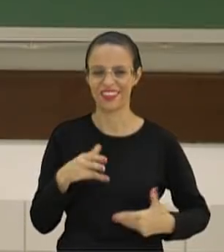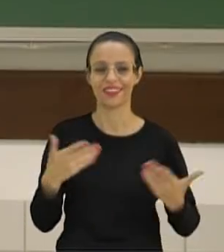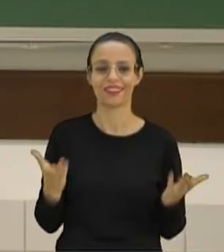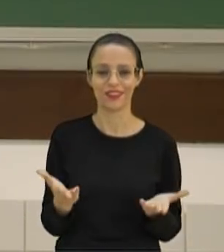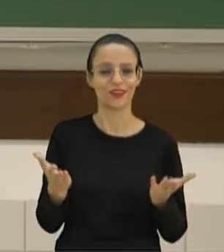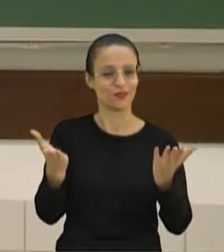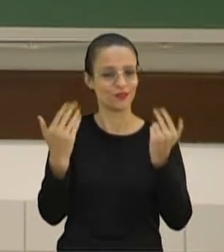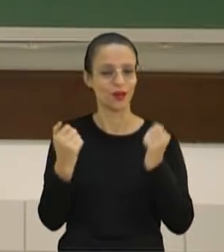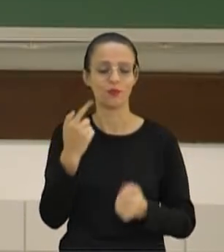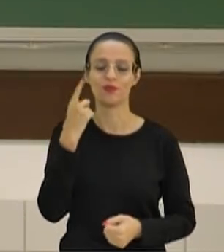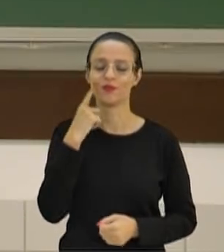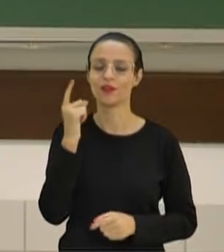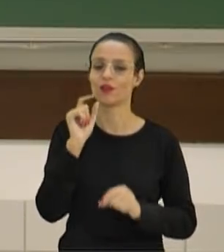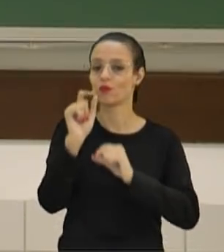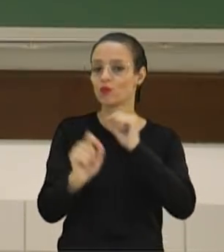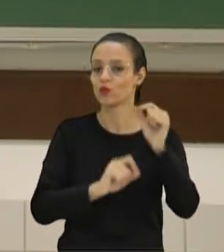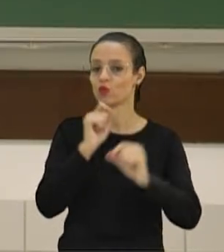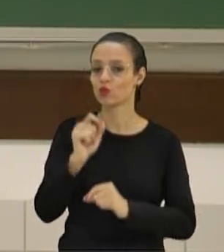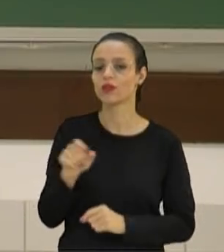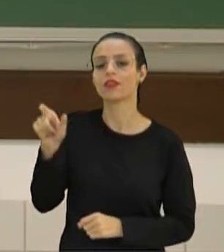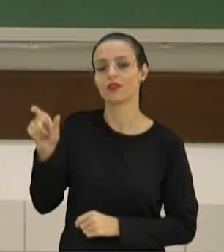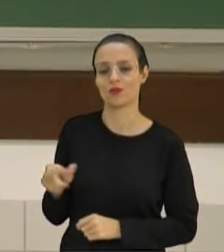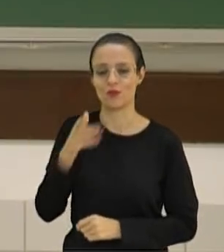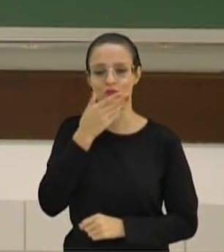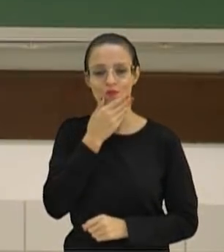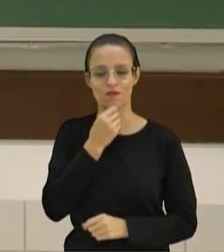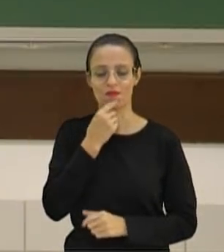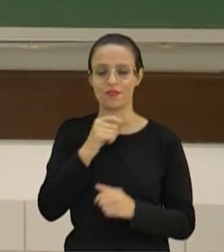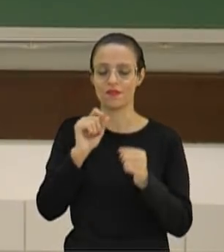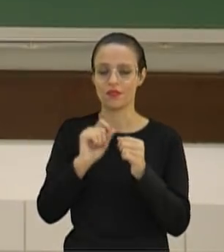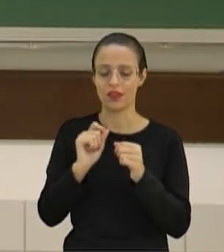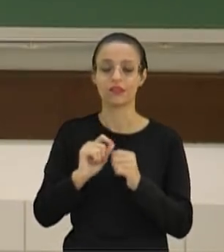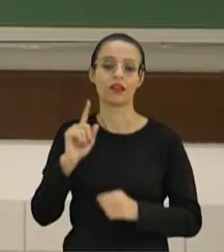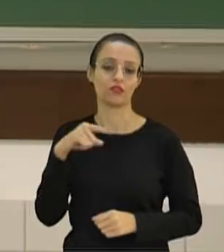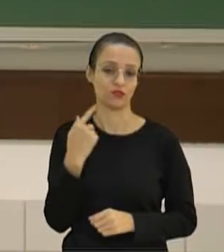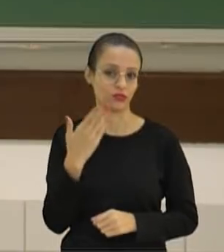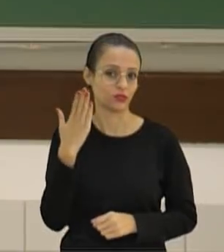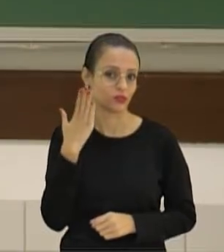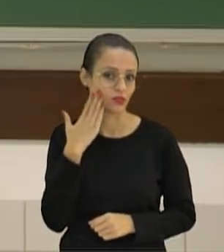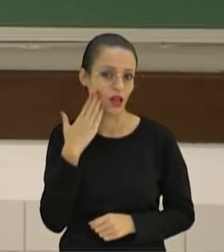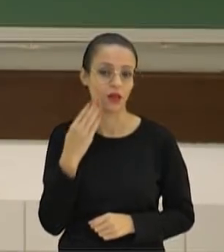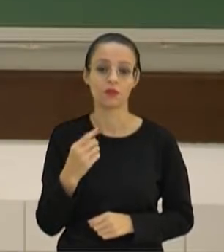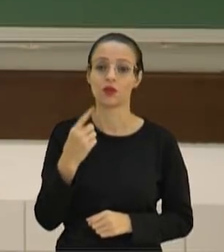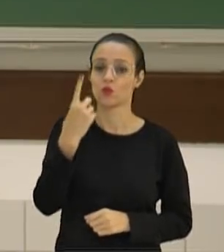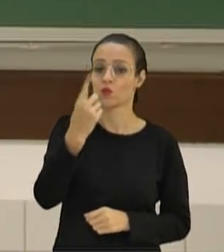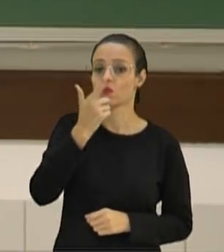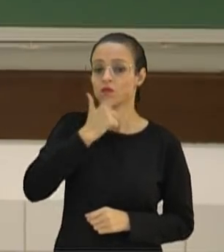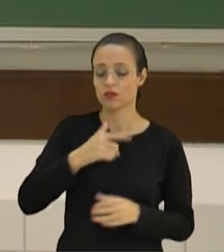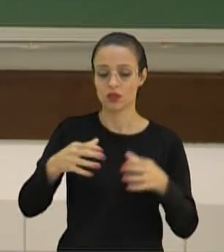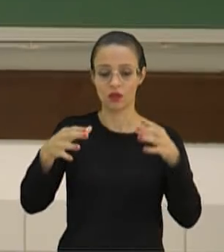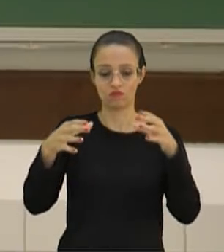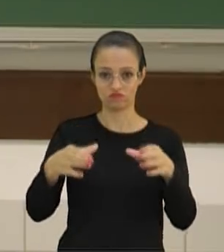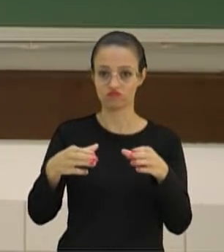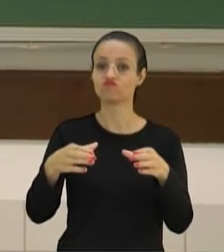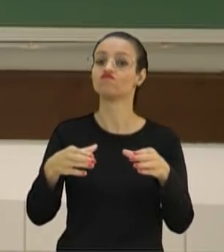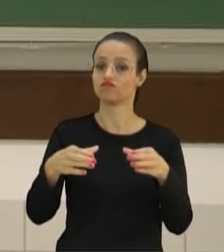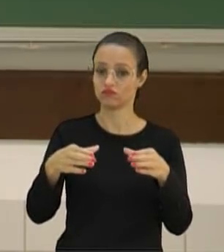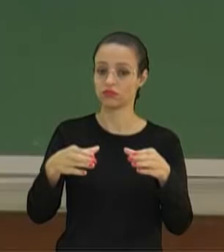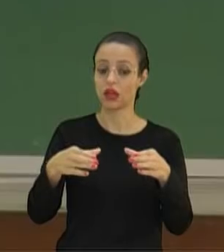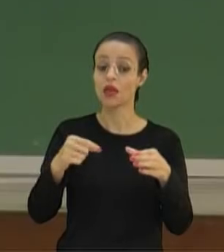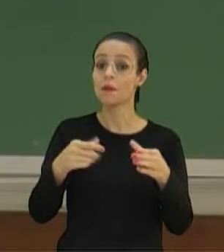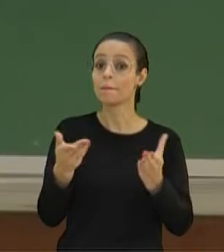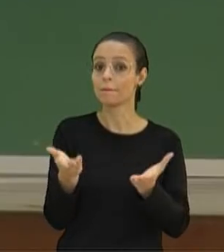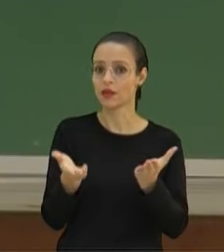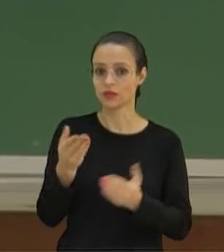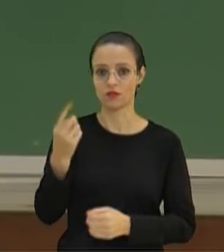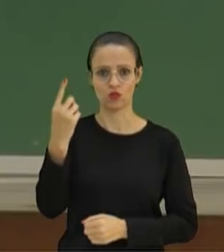Então, vamos ver aí o que o Pablo fez. Nós sabemos que uma peça inteira do queijo ali do Pablo pesava